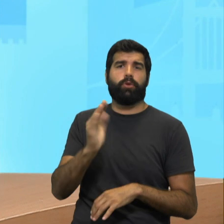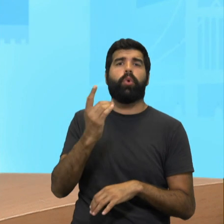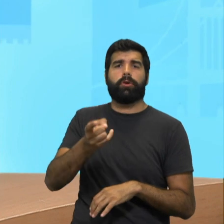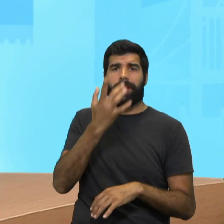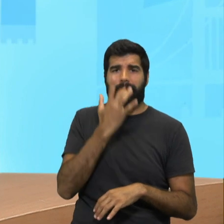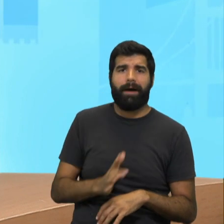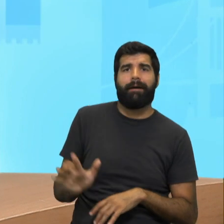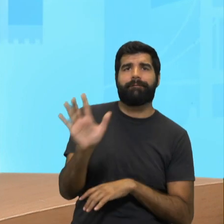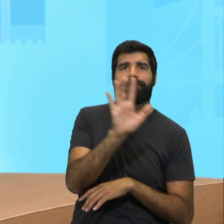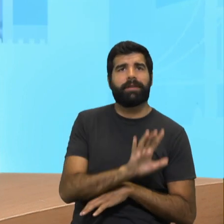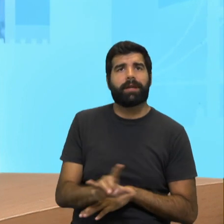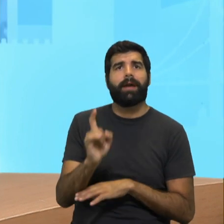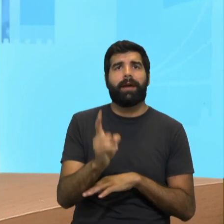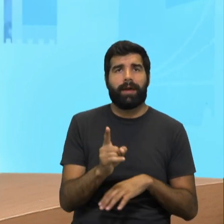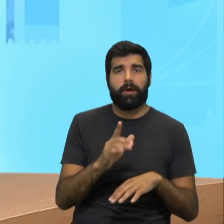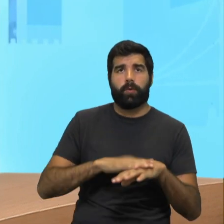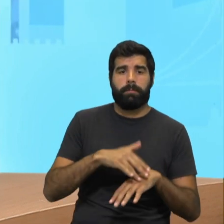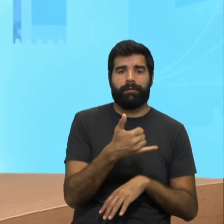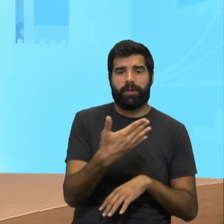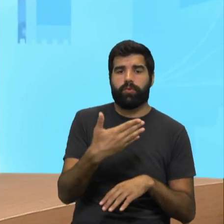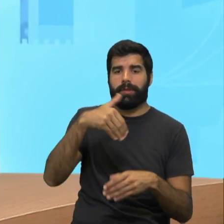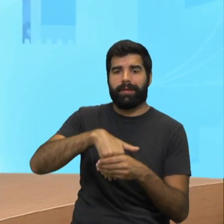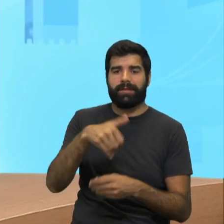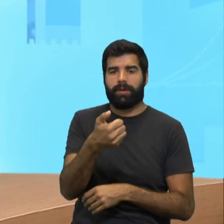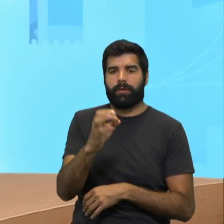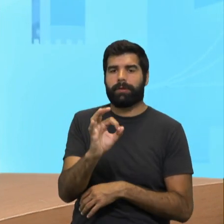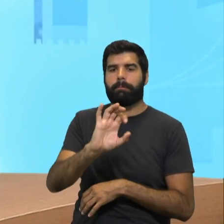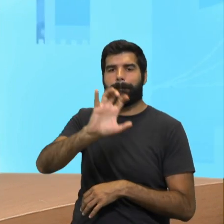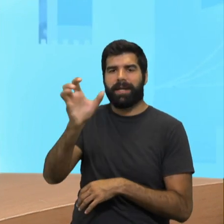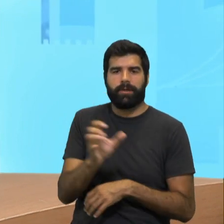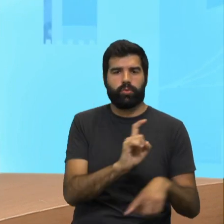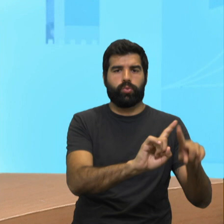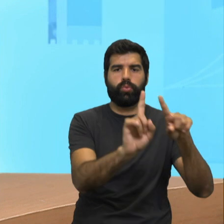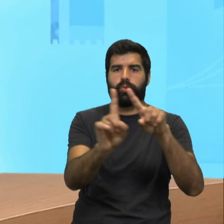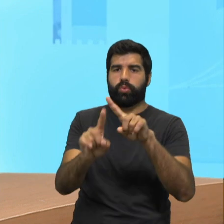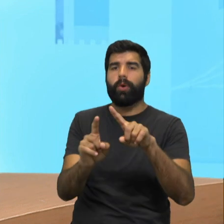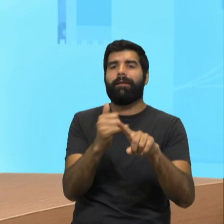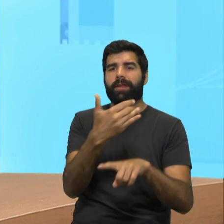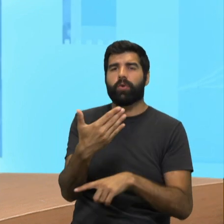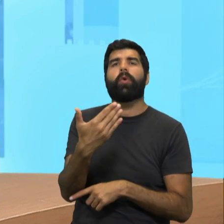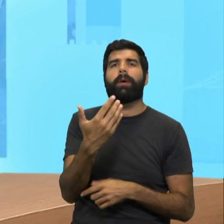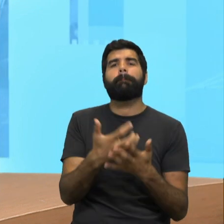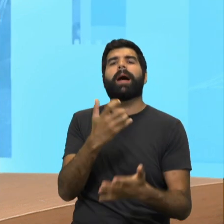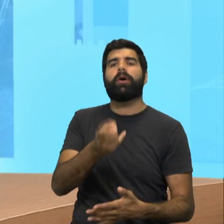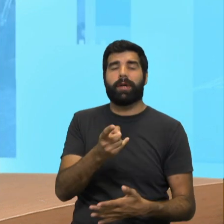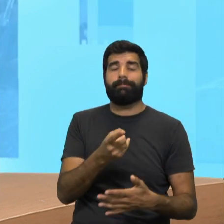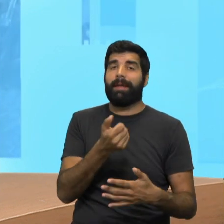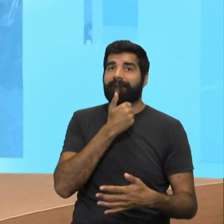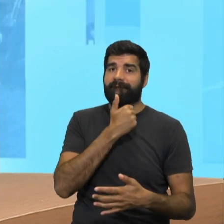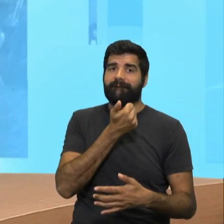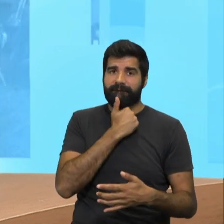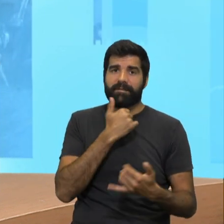África, em que em 21 dos 54 países de África houve, de facto, atos